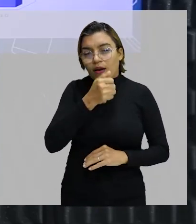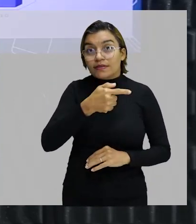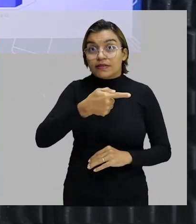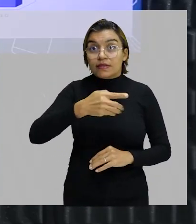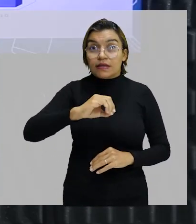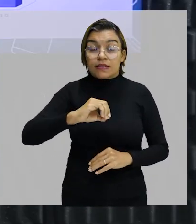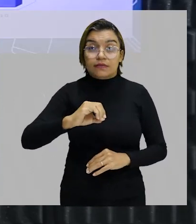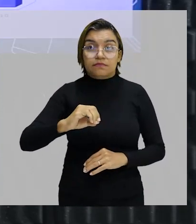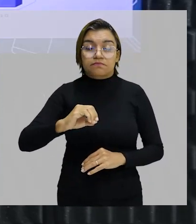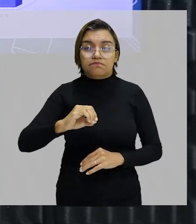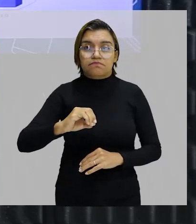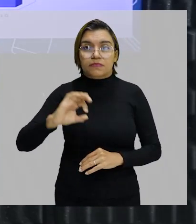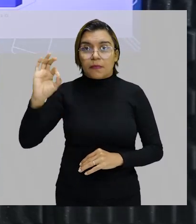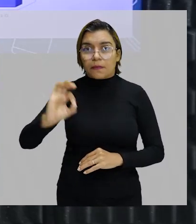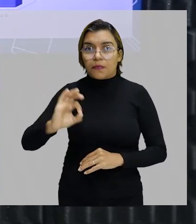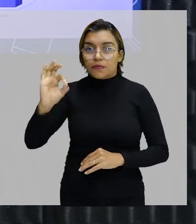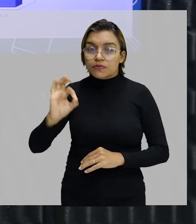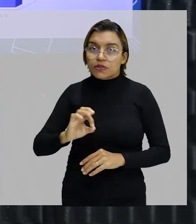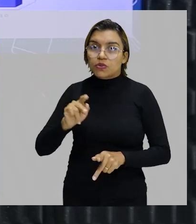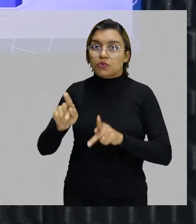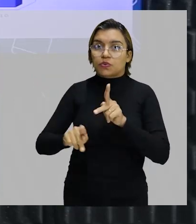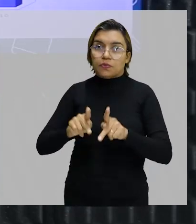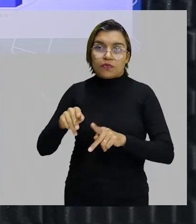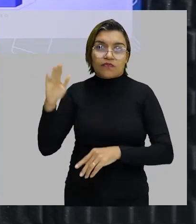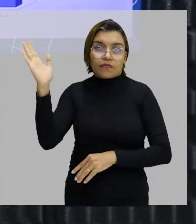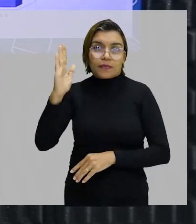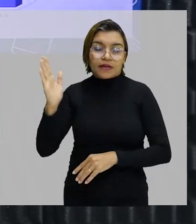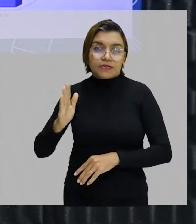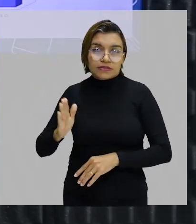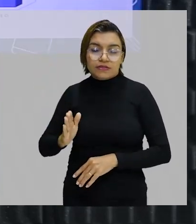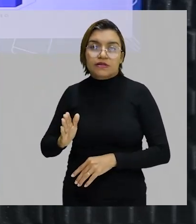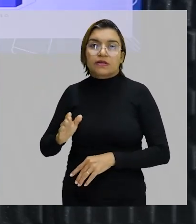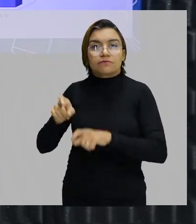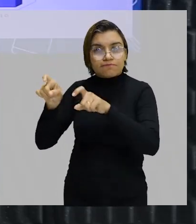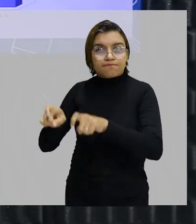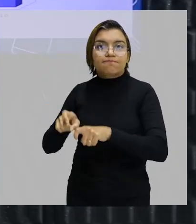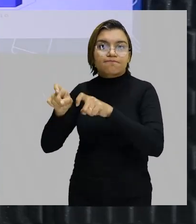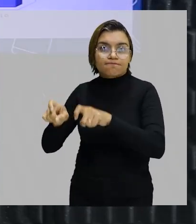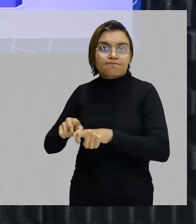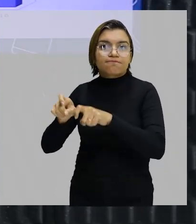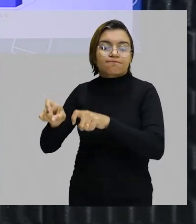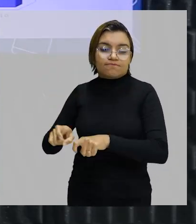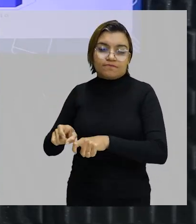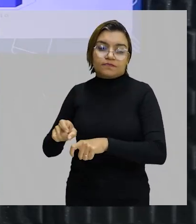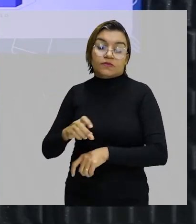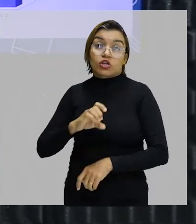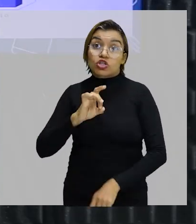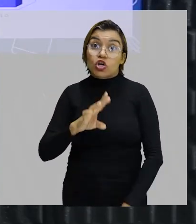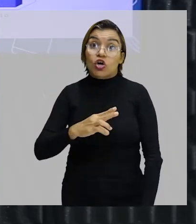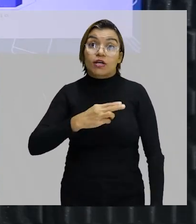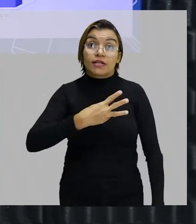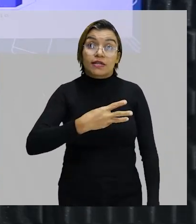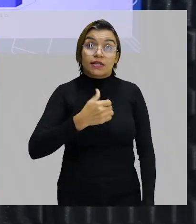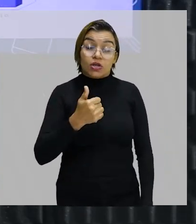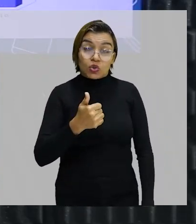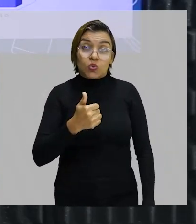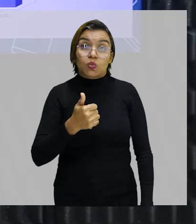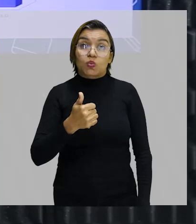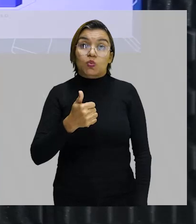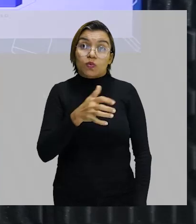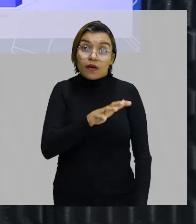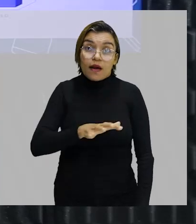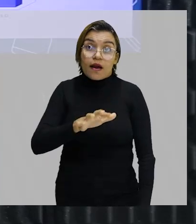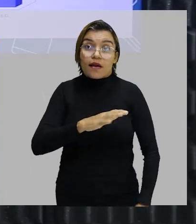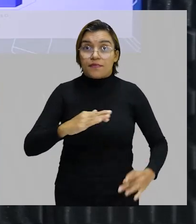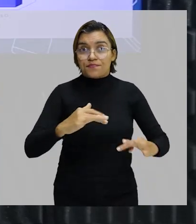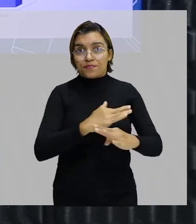da população brasileira vivendo, né, no campo, nas atividades agropastoris, e apenas 31% aí, né, concentrada no espaço